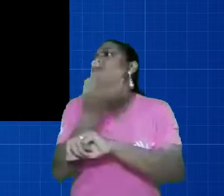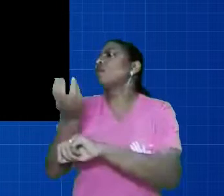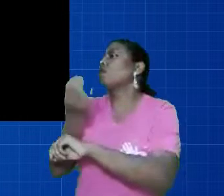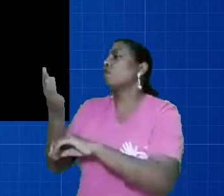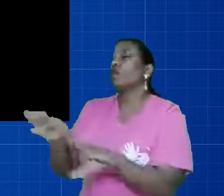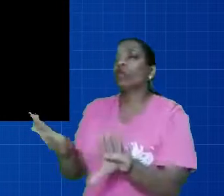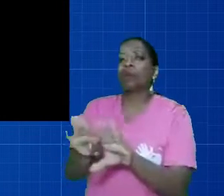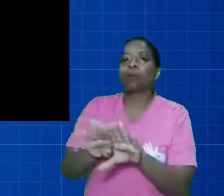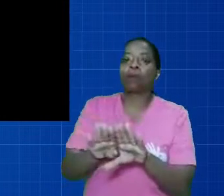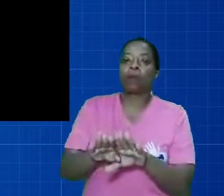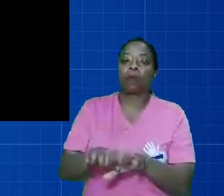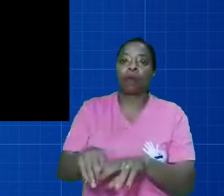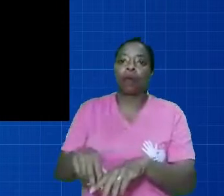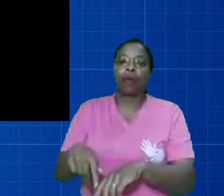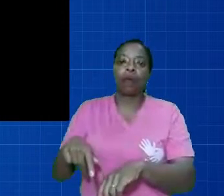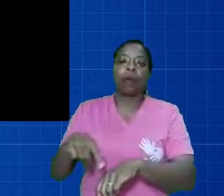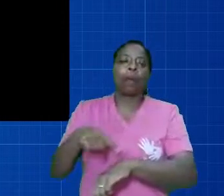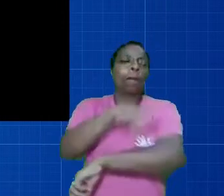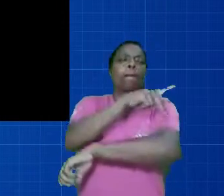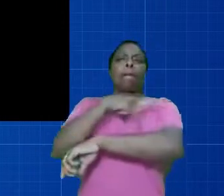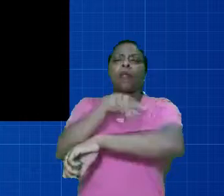ali.